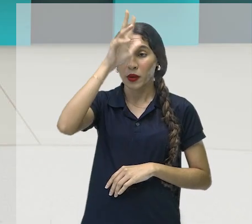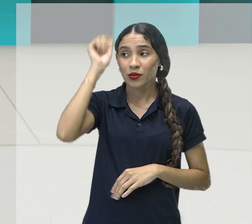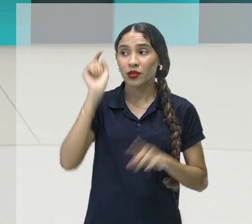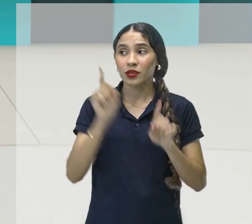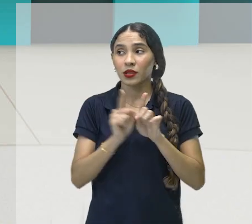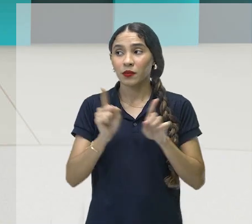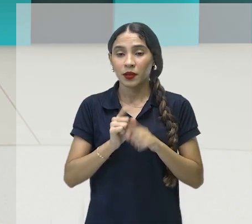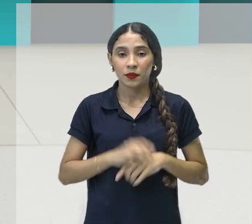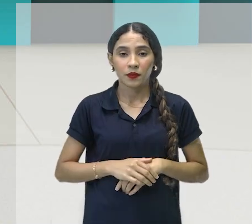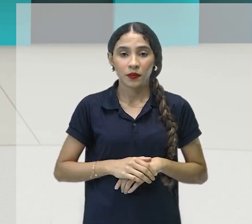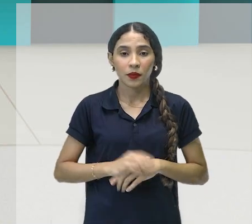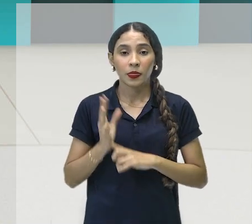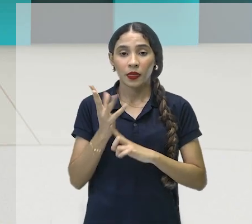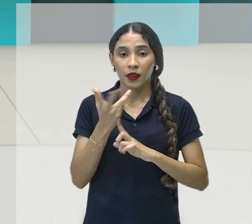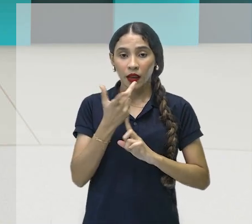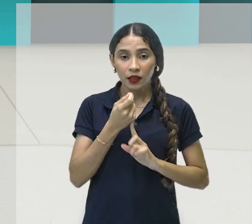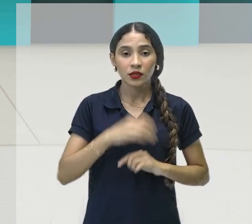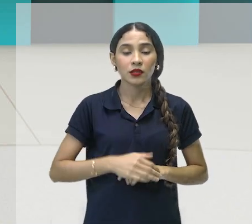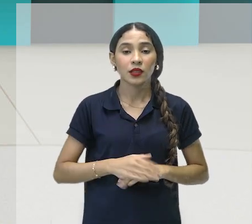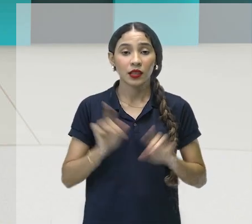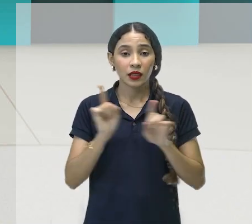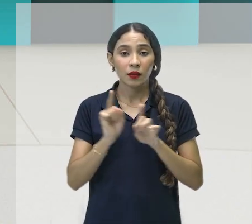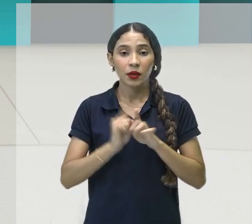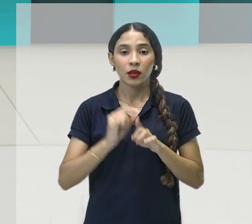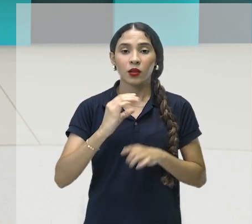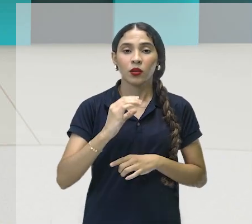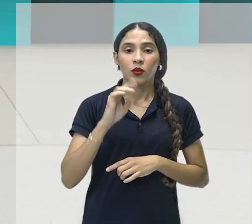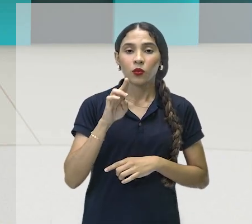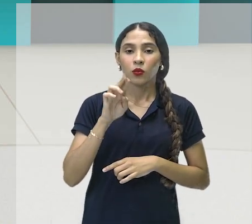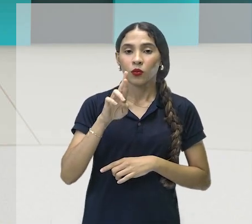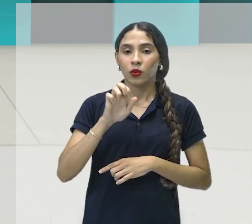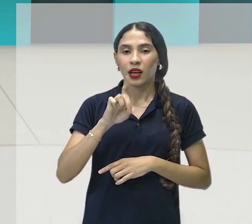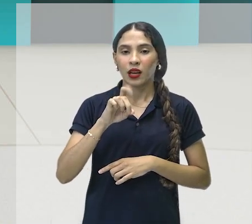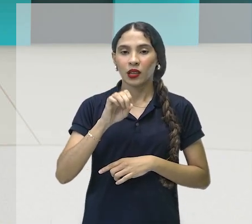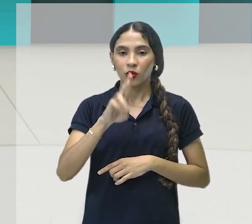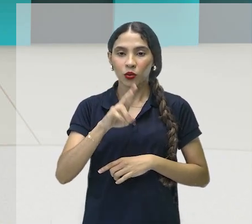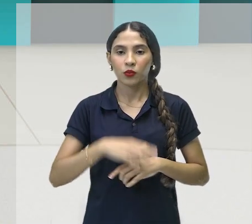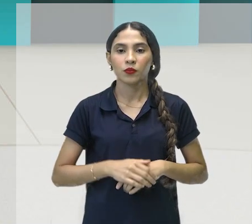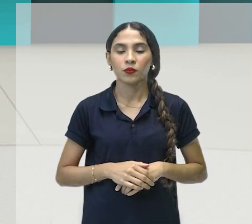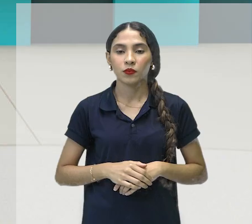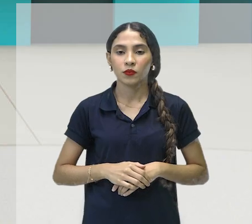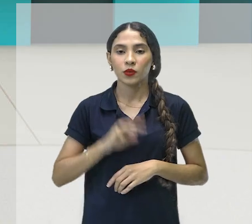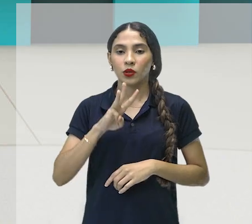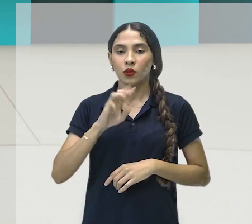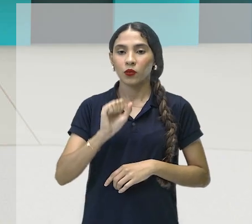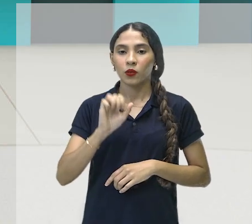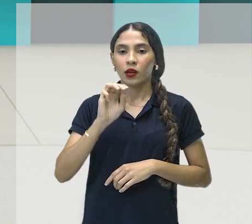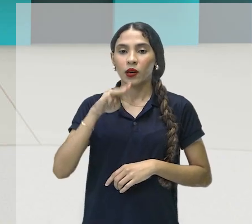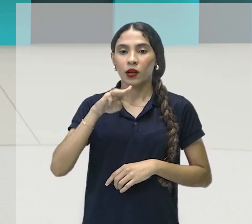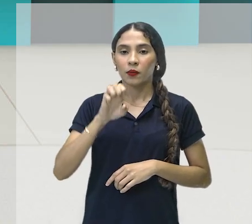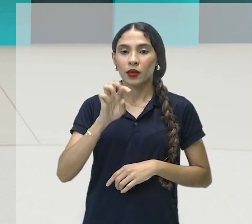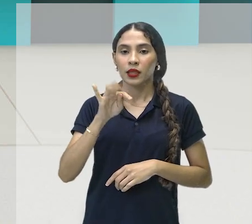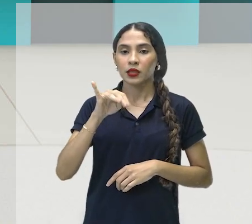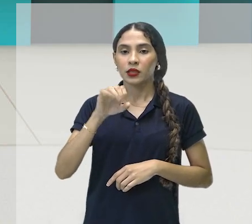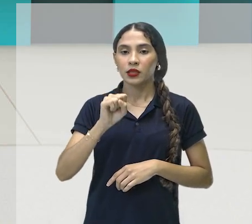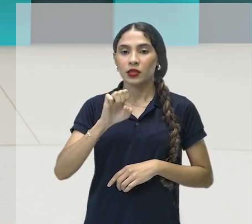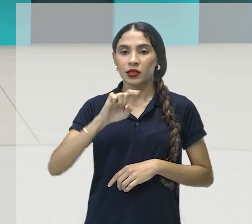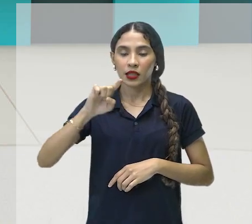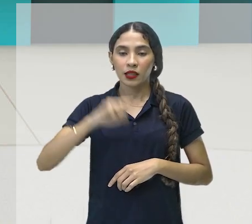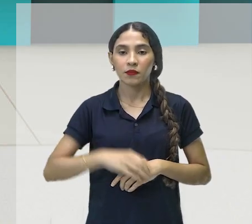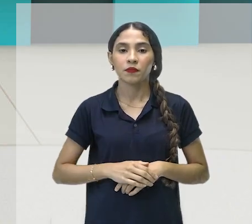do Amazonas. Ele é artista e curador da sessão o